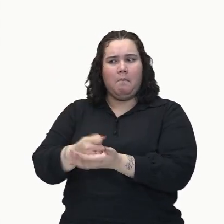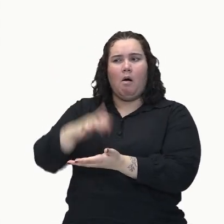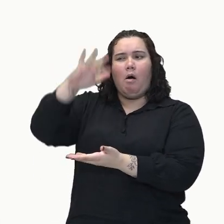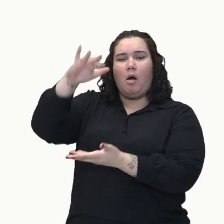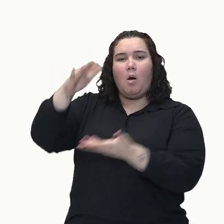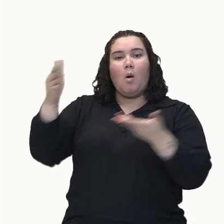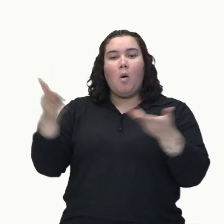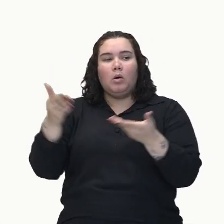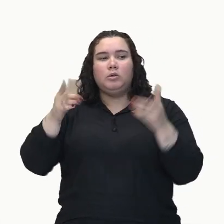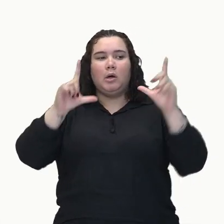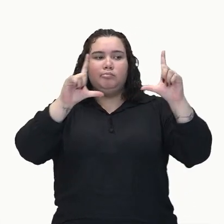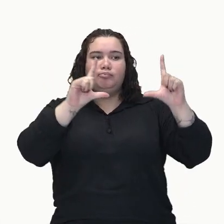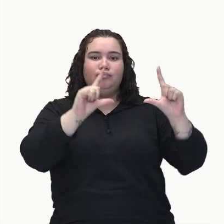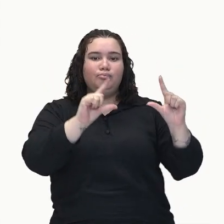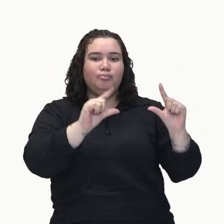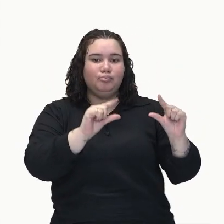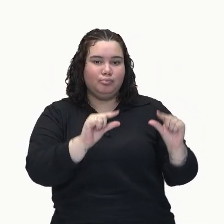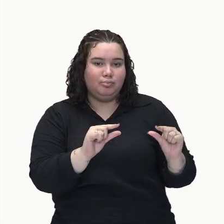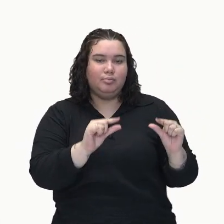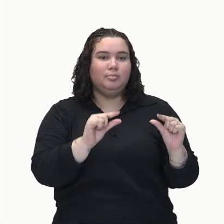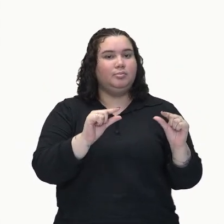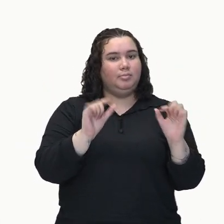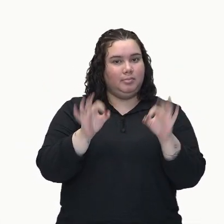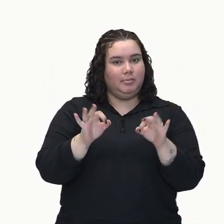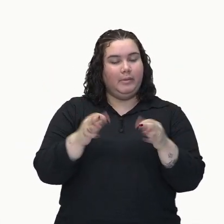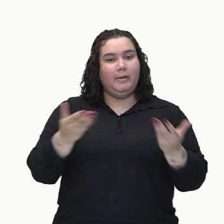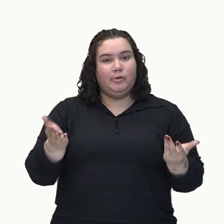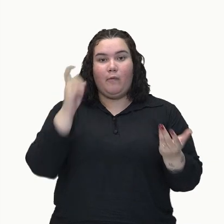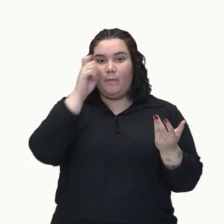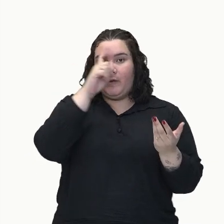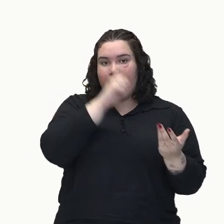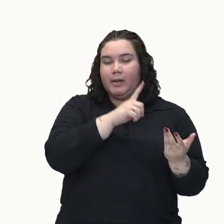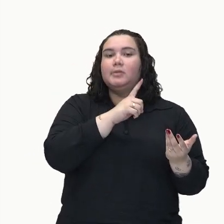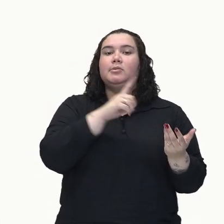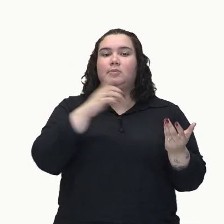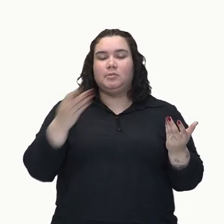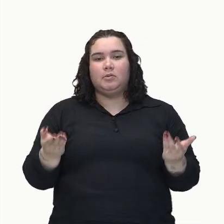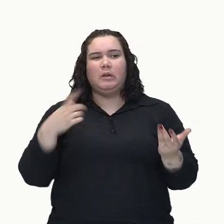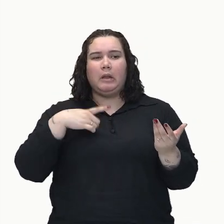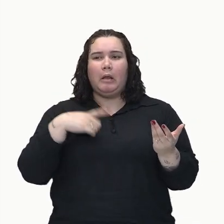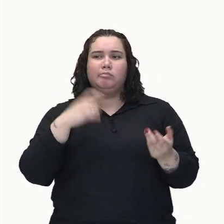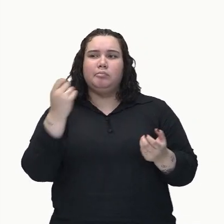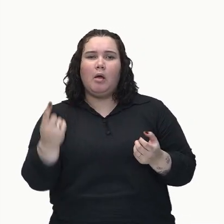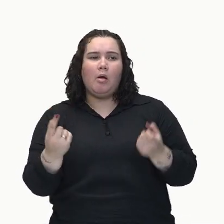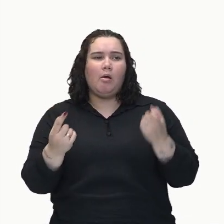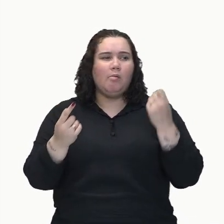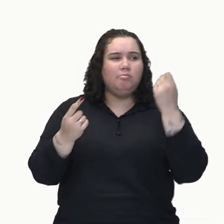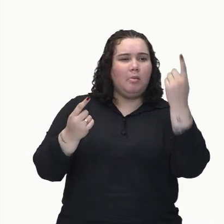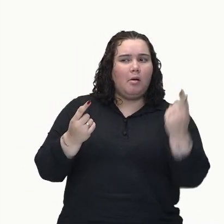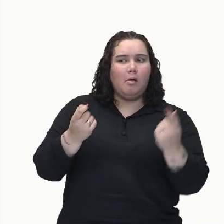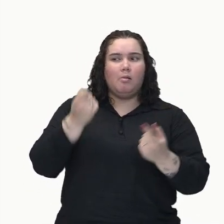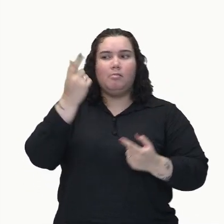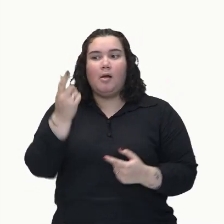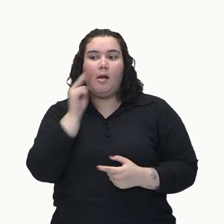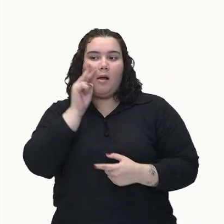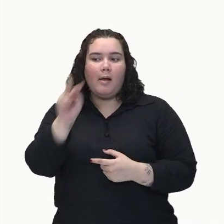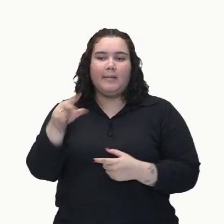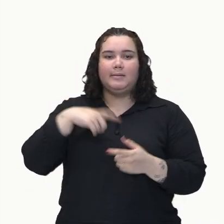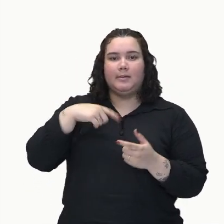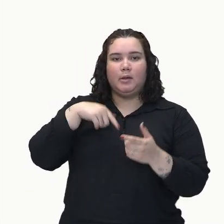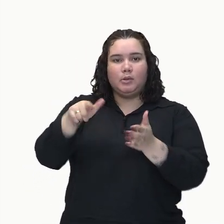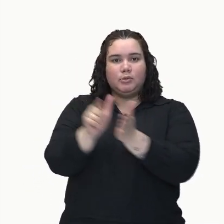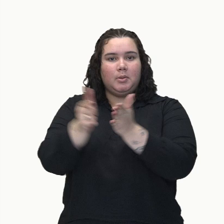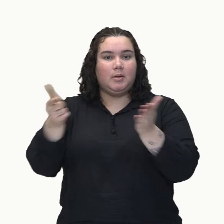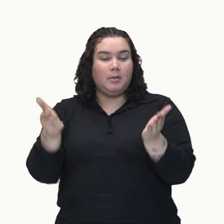de revistas hoje em dia não são fáceis de encontrar, ou tem uma ou outra ali em algumas cidades maiores.